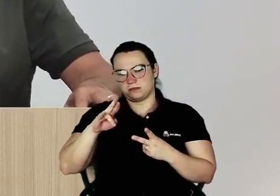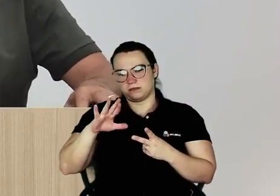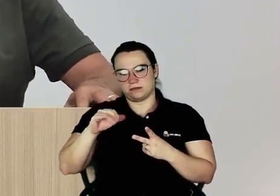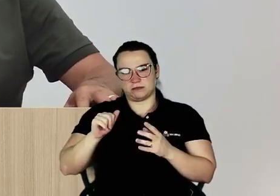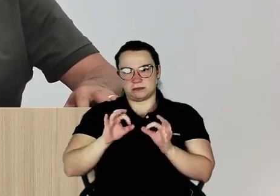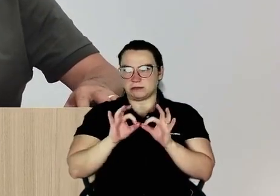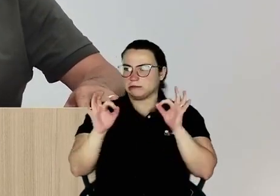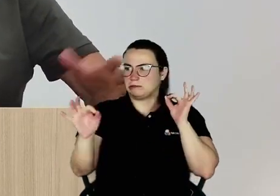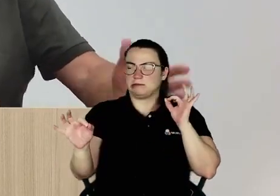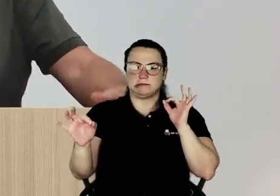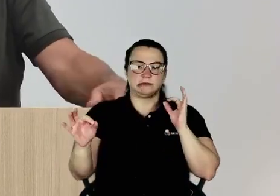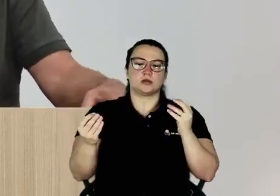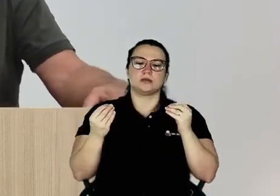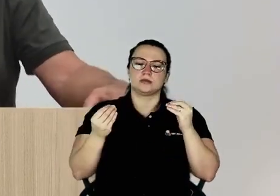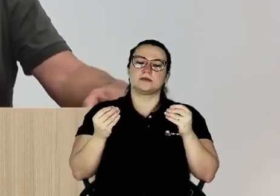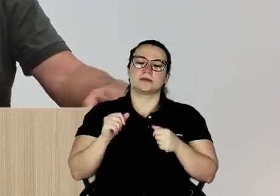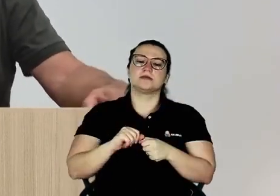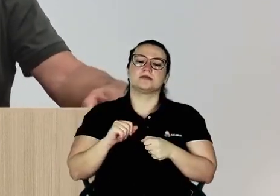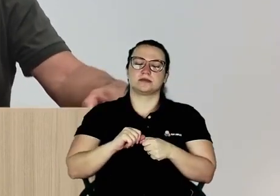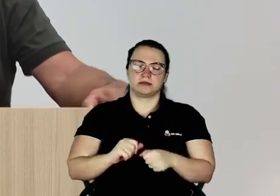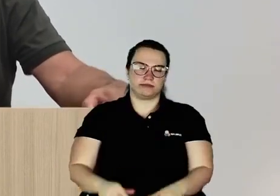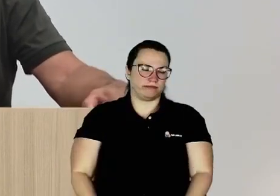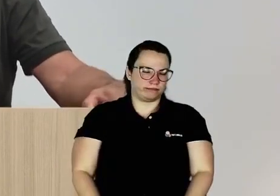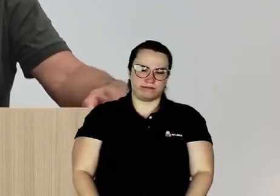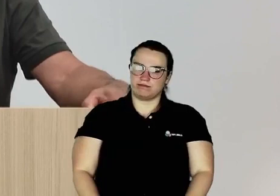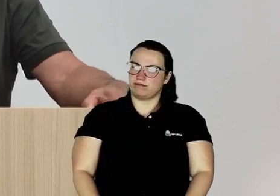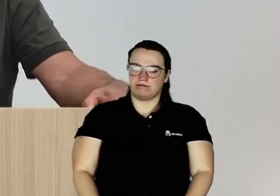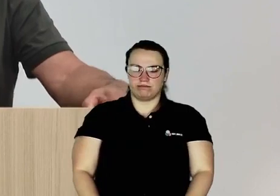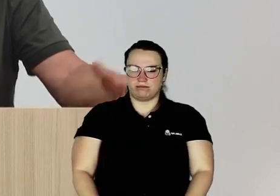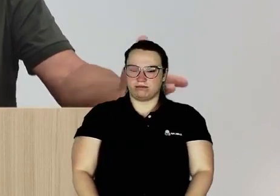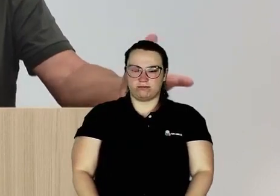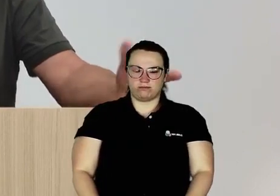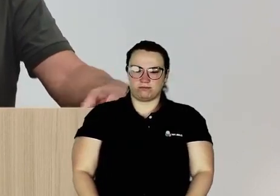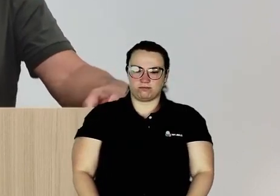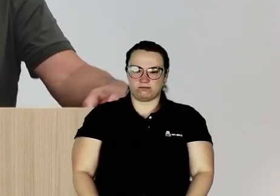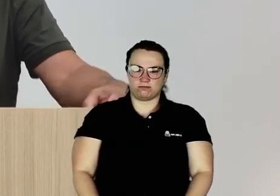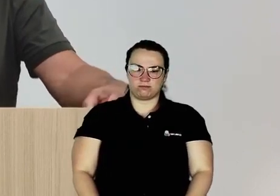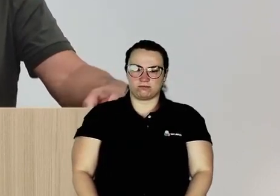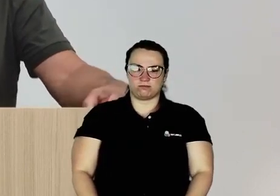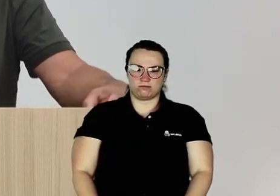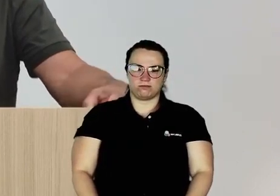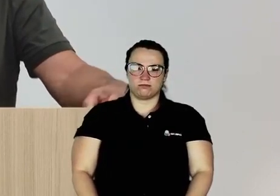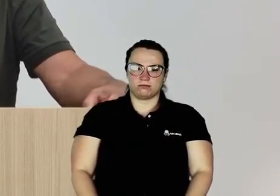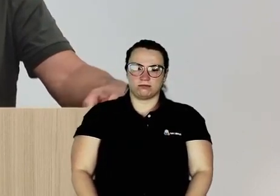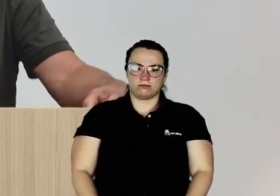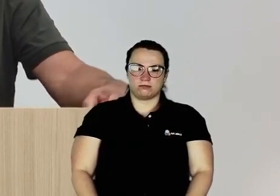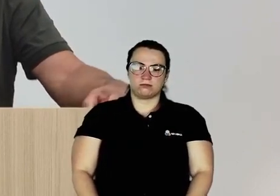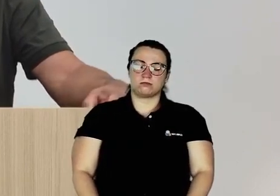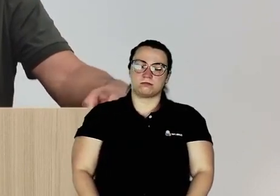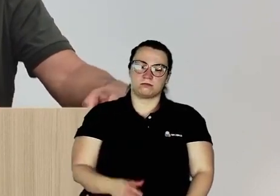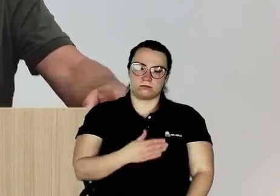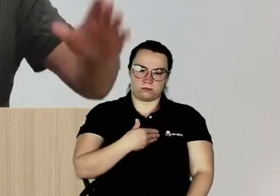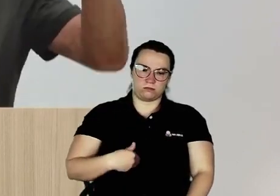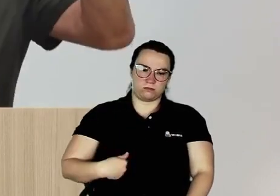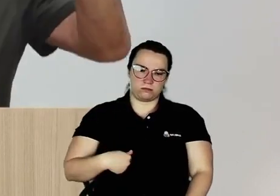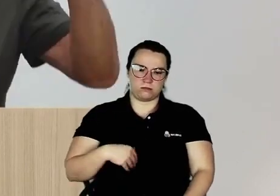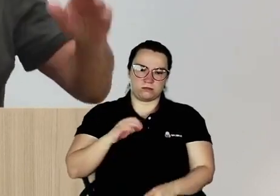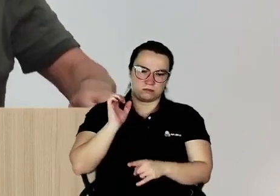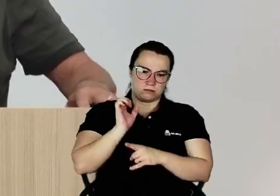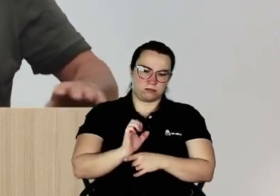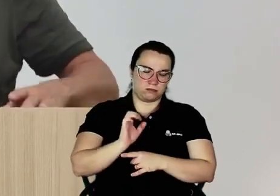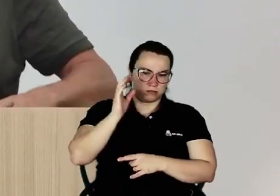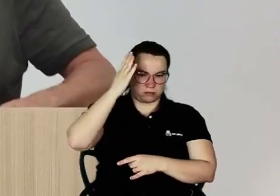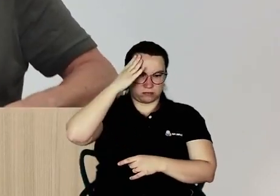outra localidade. Como é que vai dar conta disso daí? Então, veja bem, eu vejo assim que o governo do Estado do Paraná faz muita propaganda. Não tem nada contra